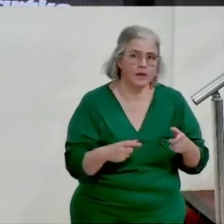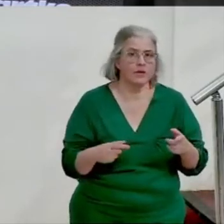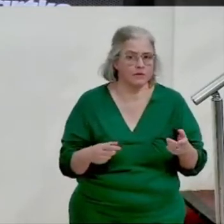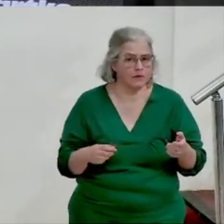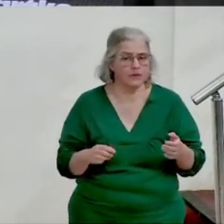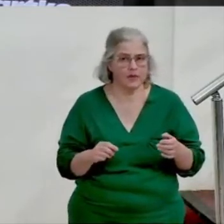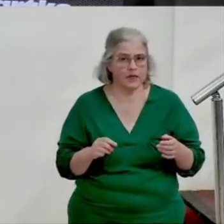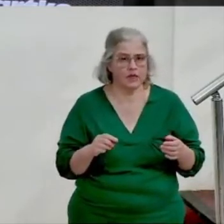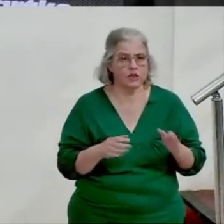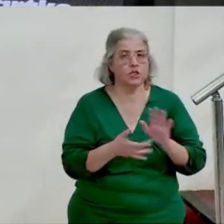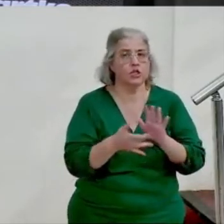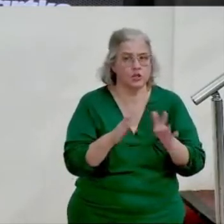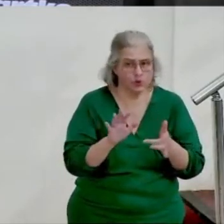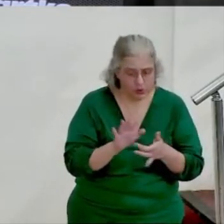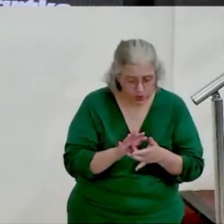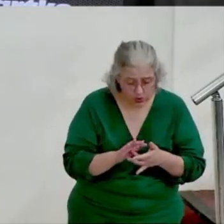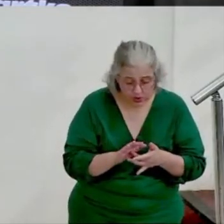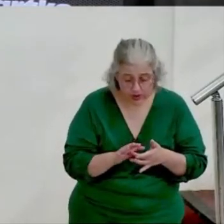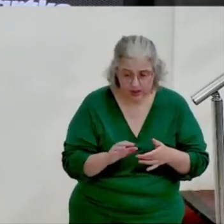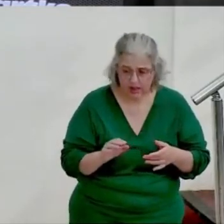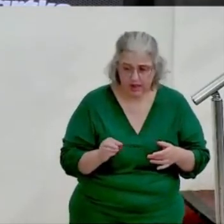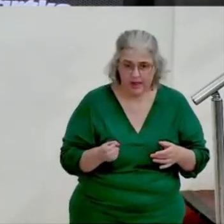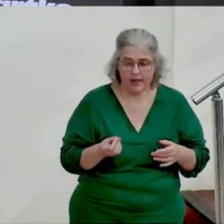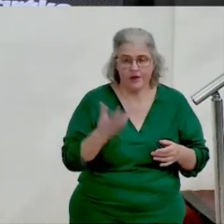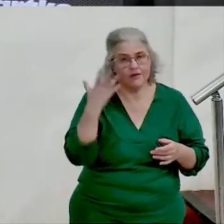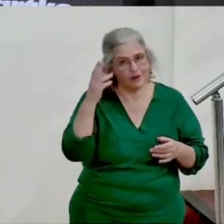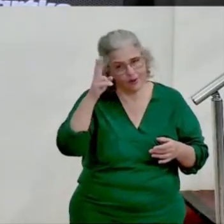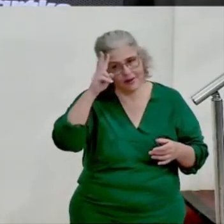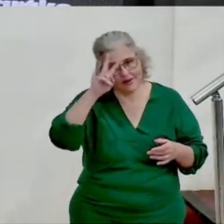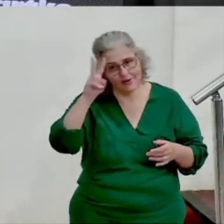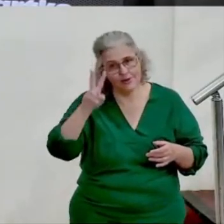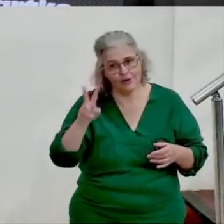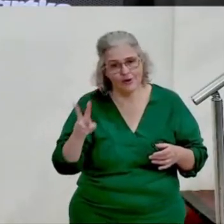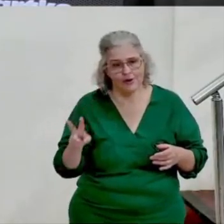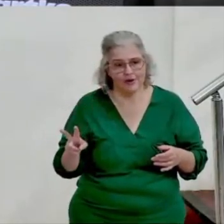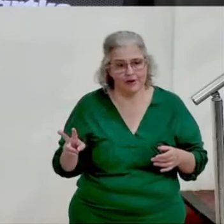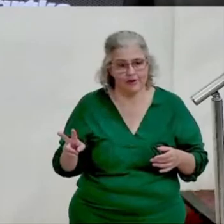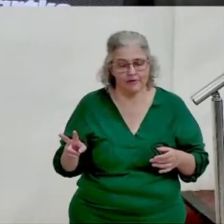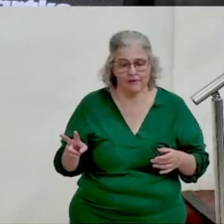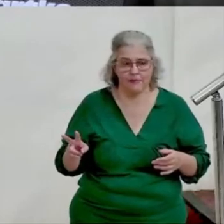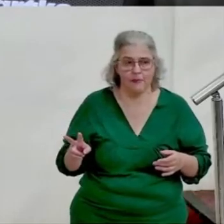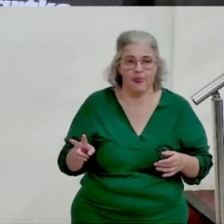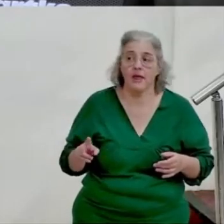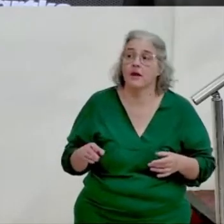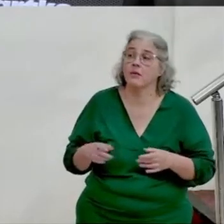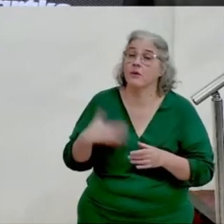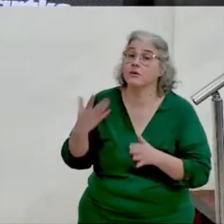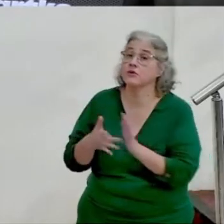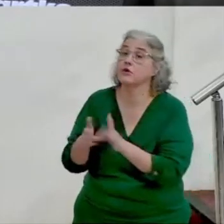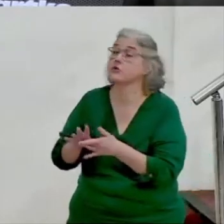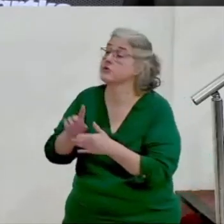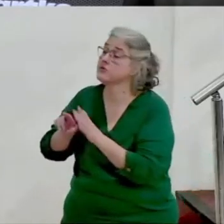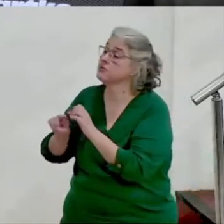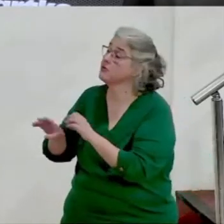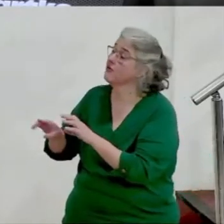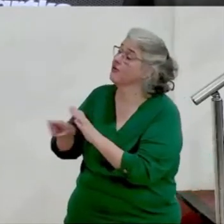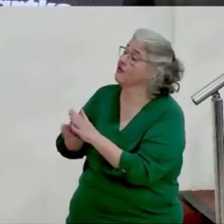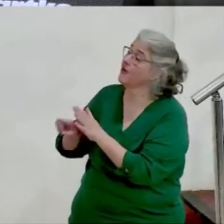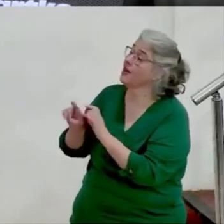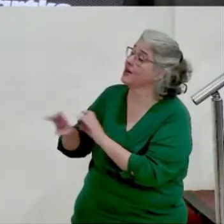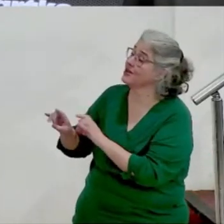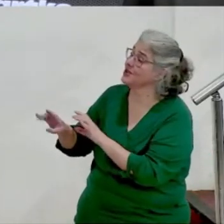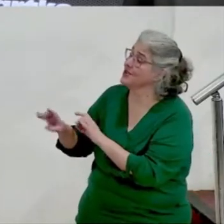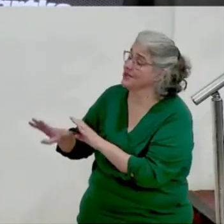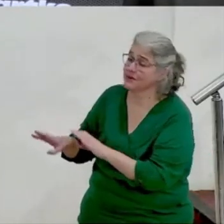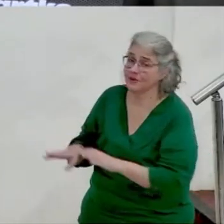Cristo. Você pode ler tanto em Mateus quanto em Lucas que o Senhor Jesus Cristo assim disse aos seus discípulos: vigiem, porque vocês não sabem